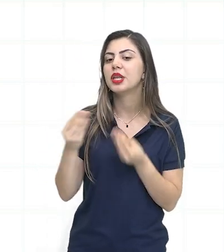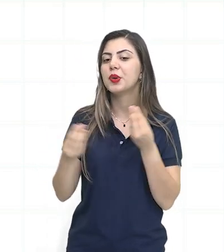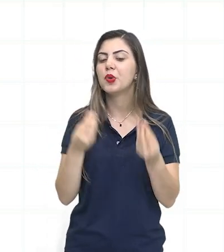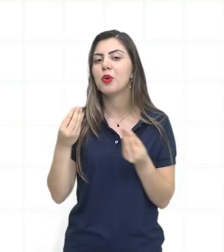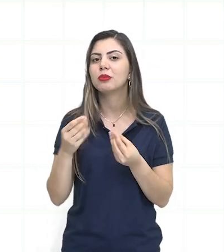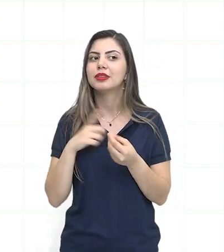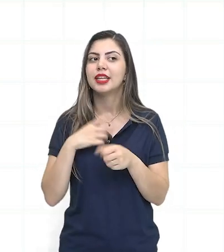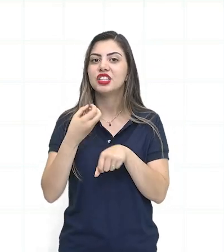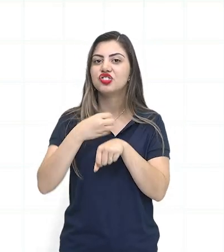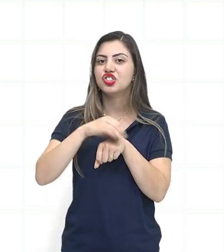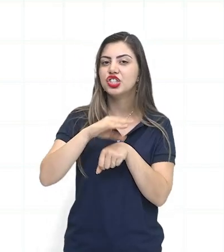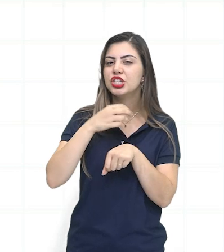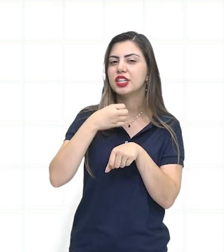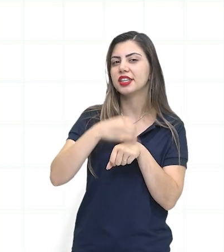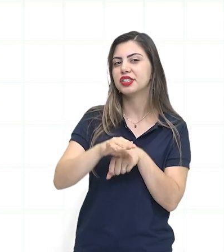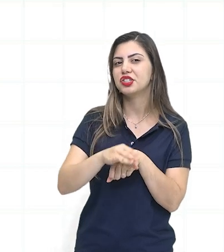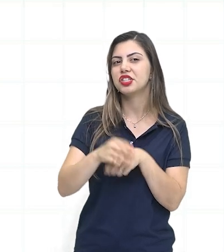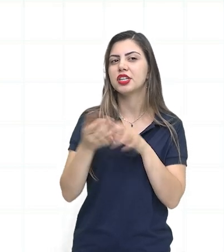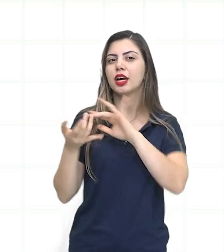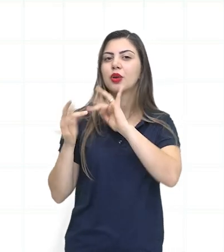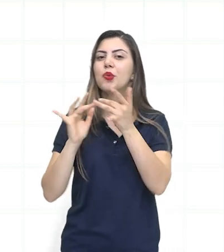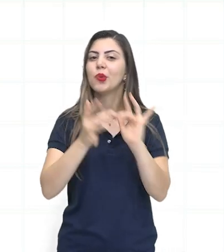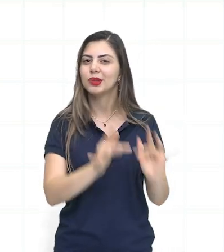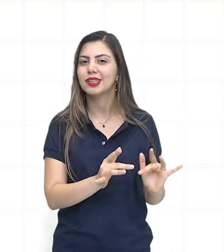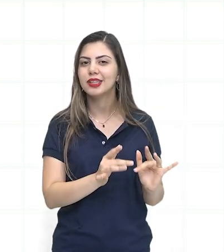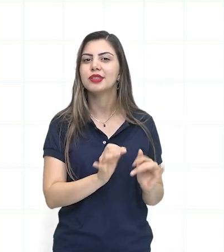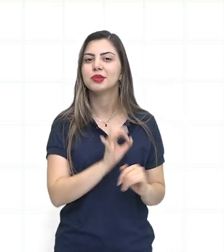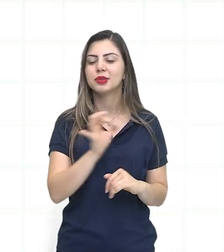às pistas, aos sinais, né?